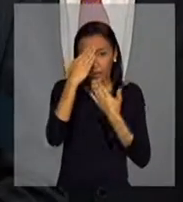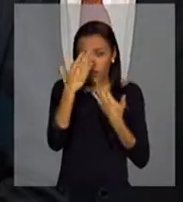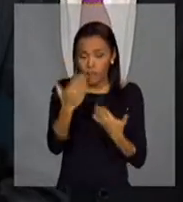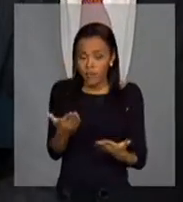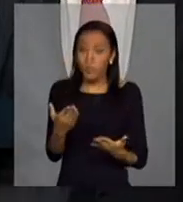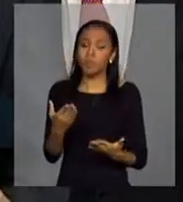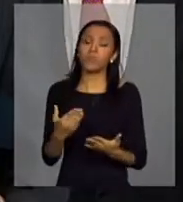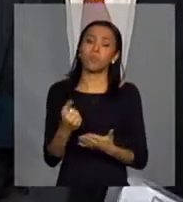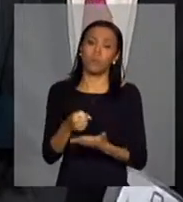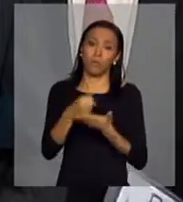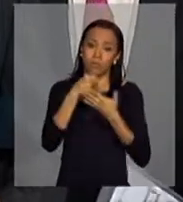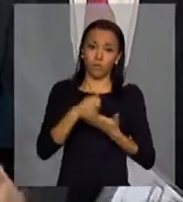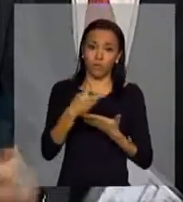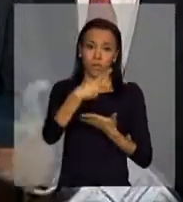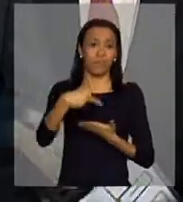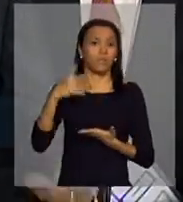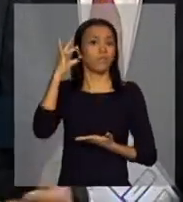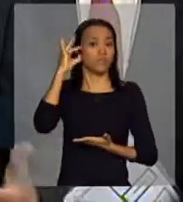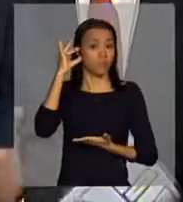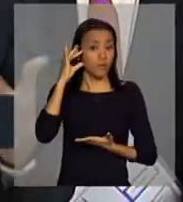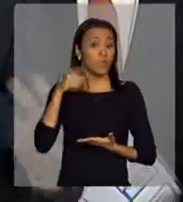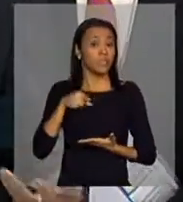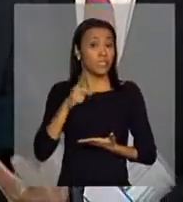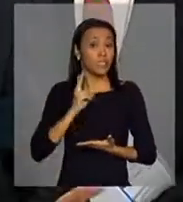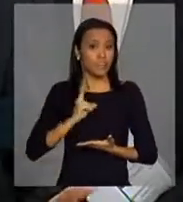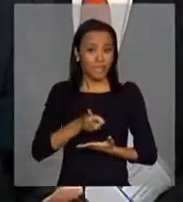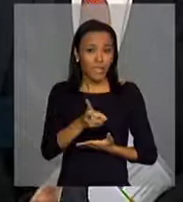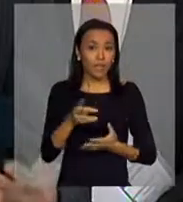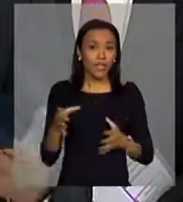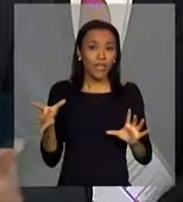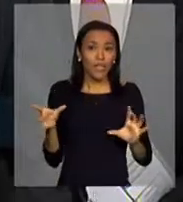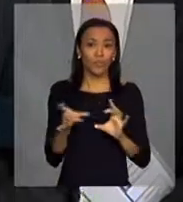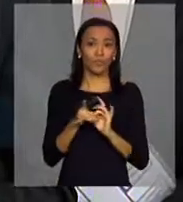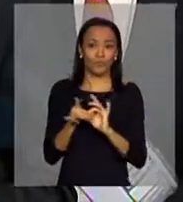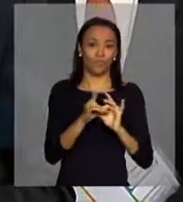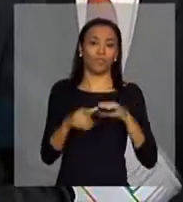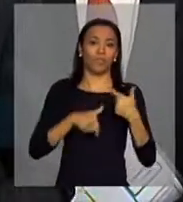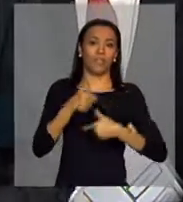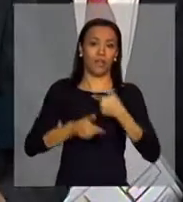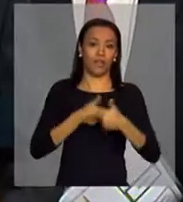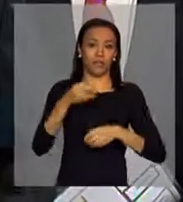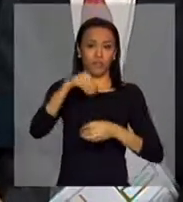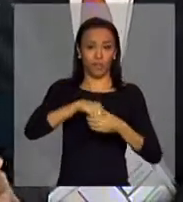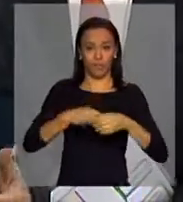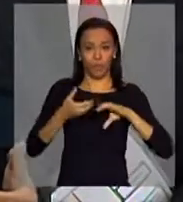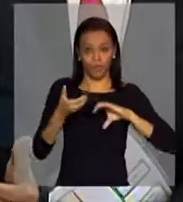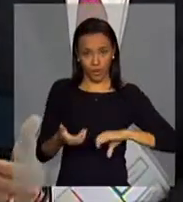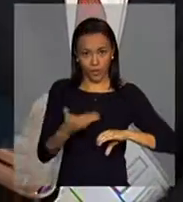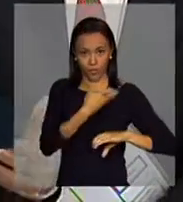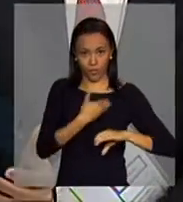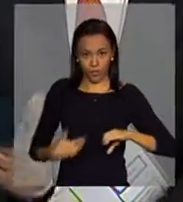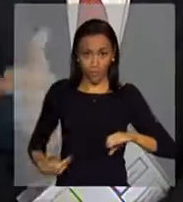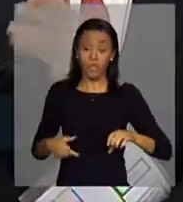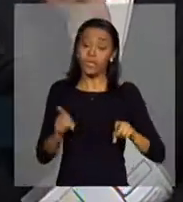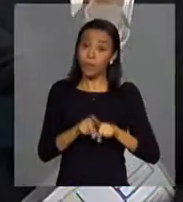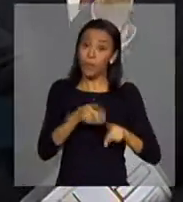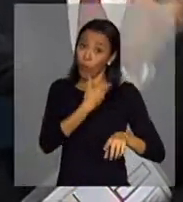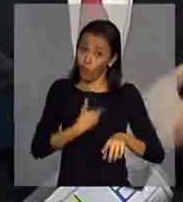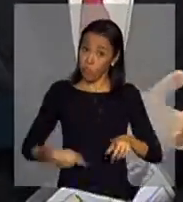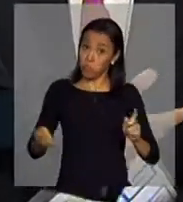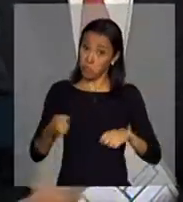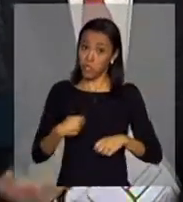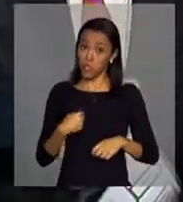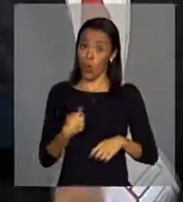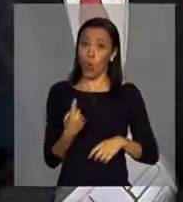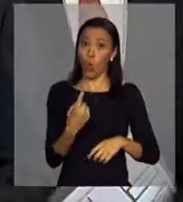presidenta Dilma, inclusive, de trabalhar em conjunto com o Congresso através dessa comissão. O governo poderia ter encaminhado um projeto